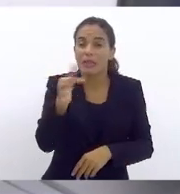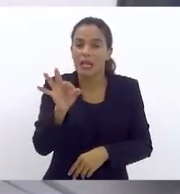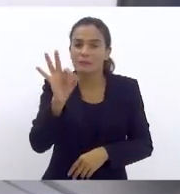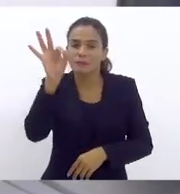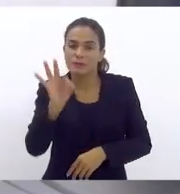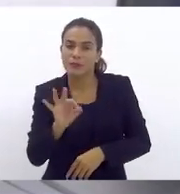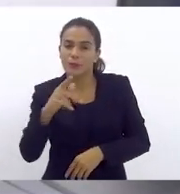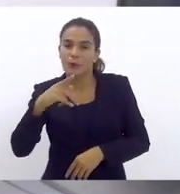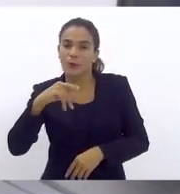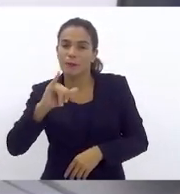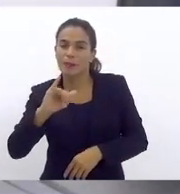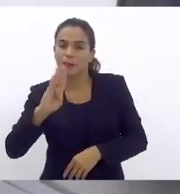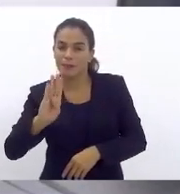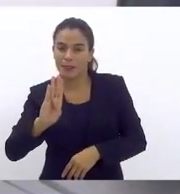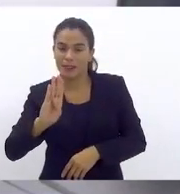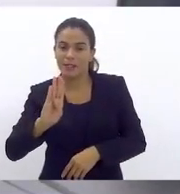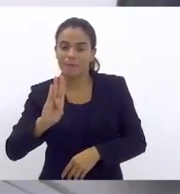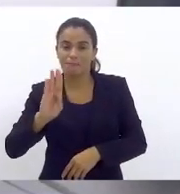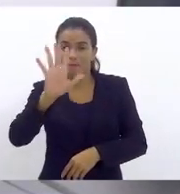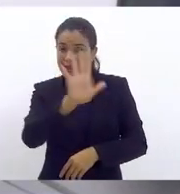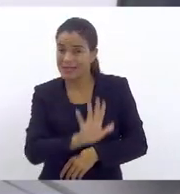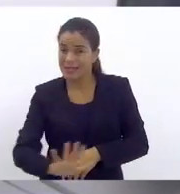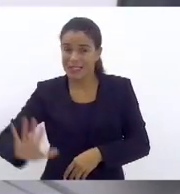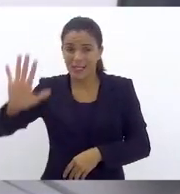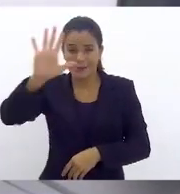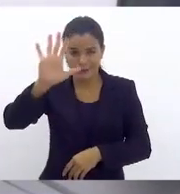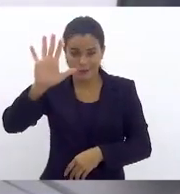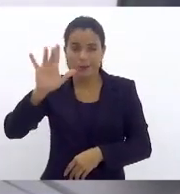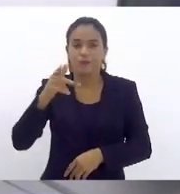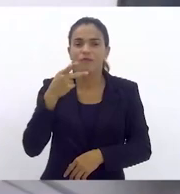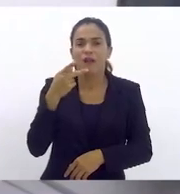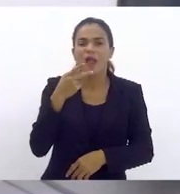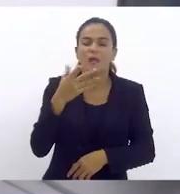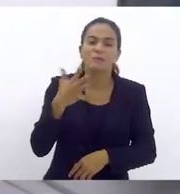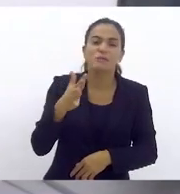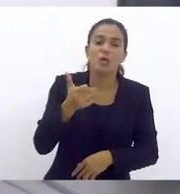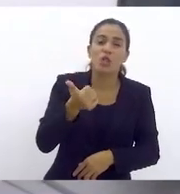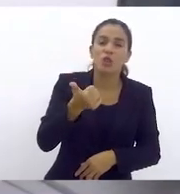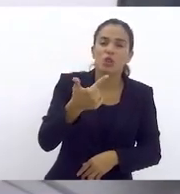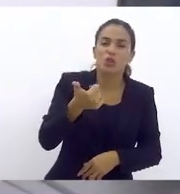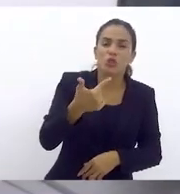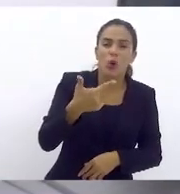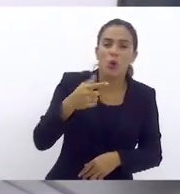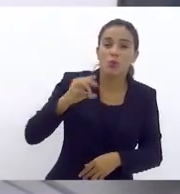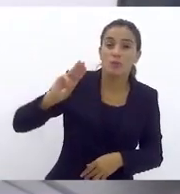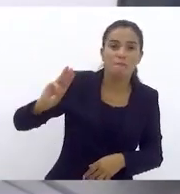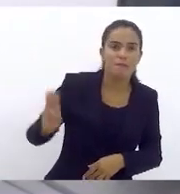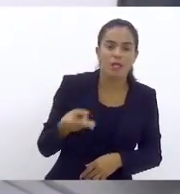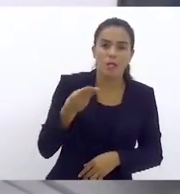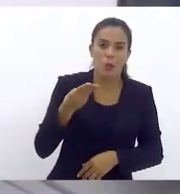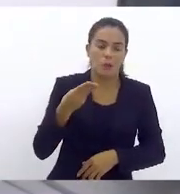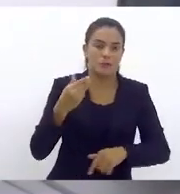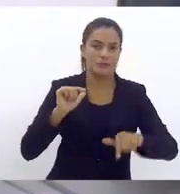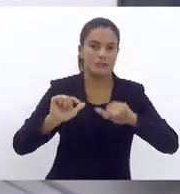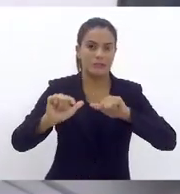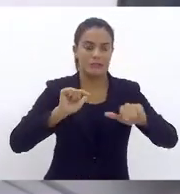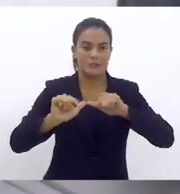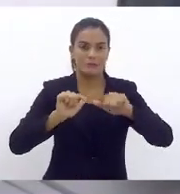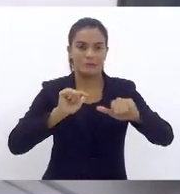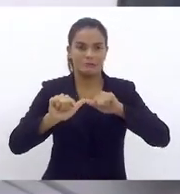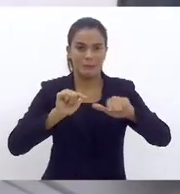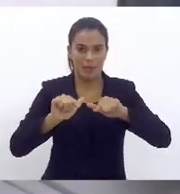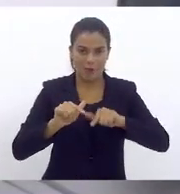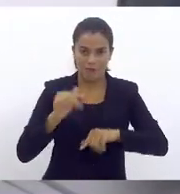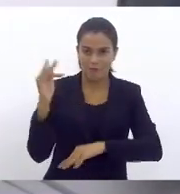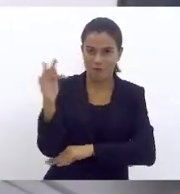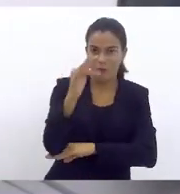do PIB em termos nacionais estamos falando de alguma coisa em torno de 12 milhões de empregos direto sem diretos na média empregos de maior qualidade do que